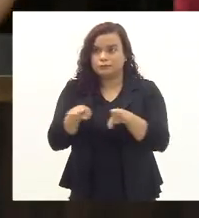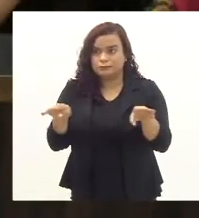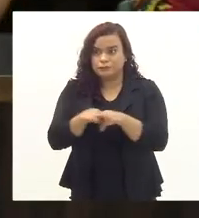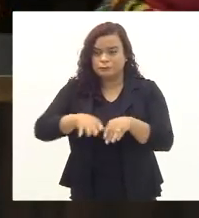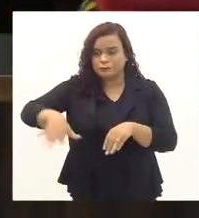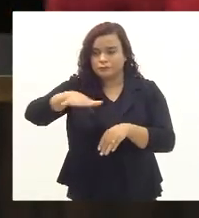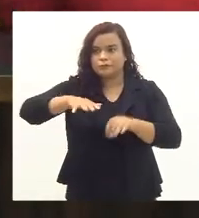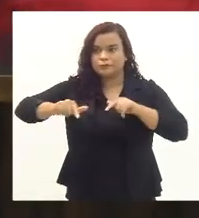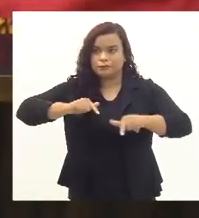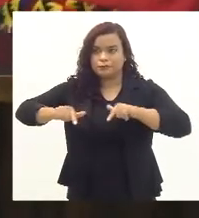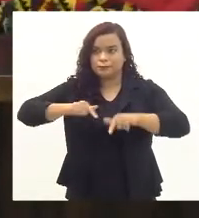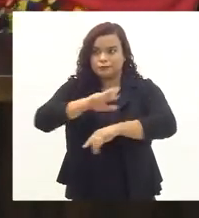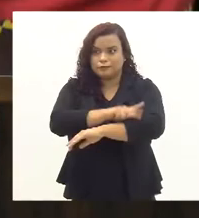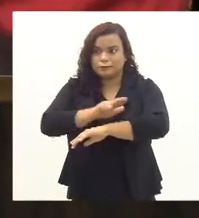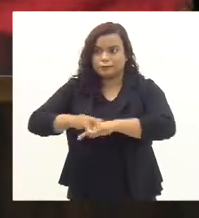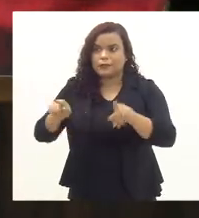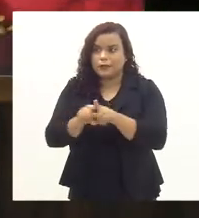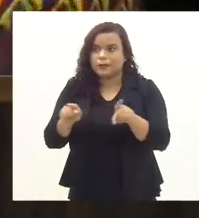trabalho